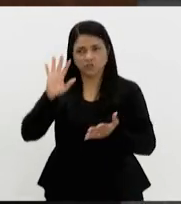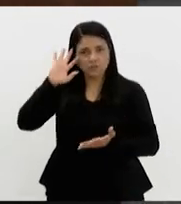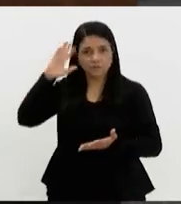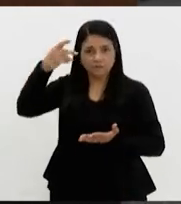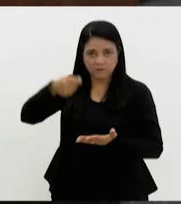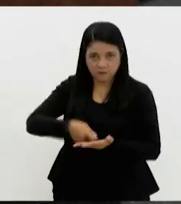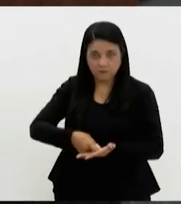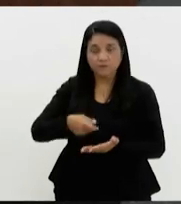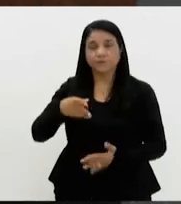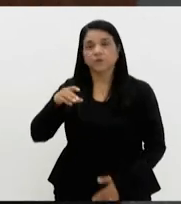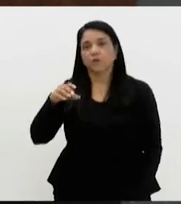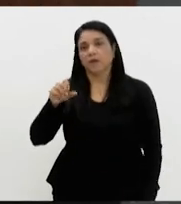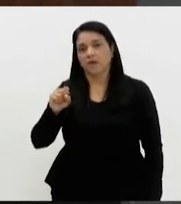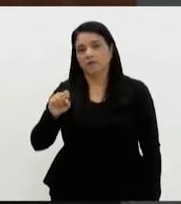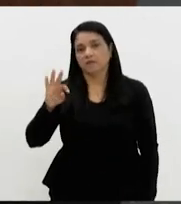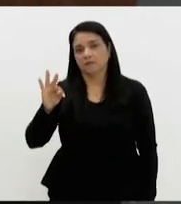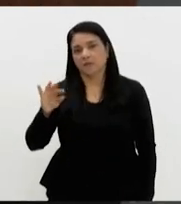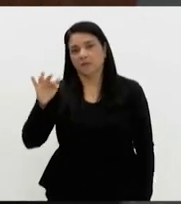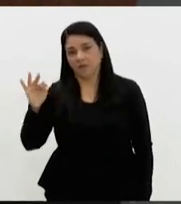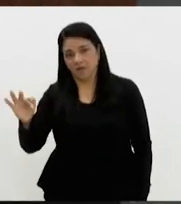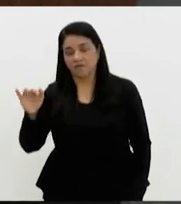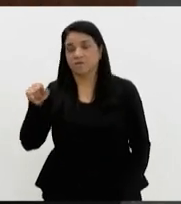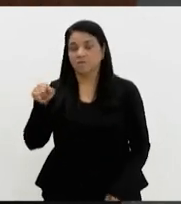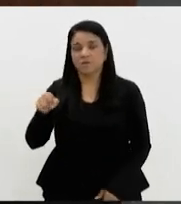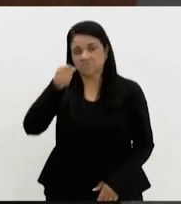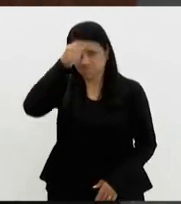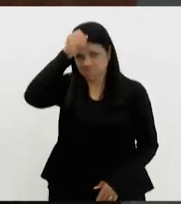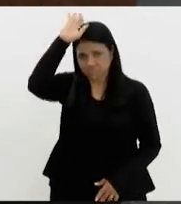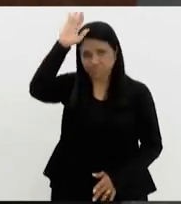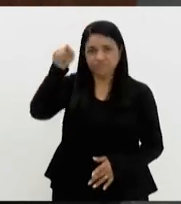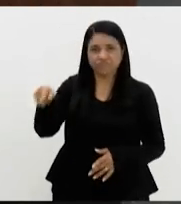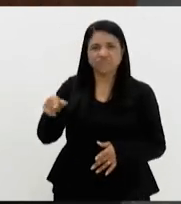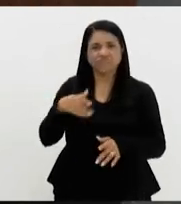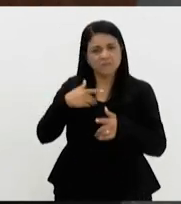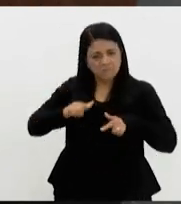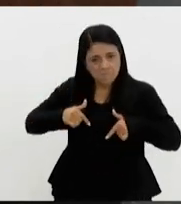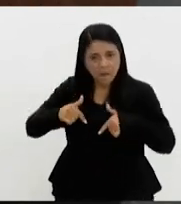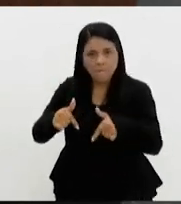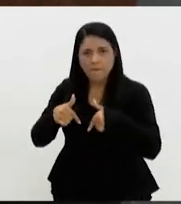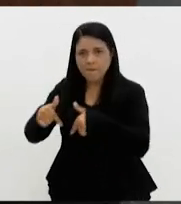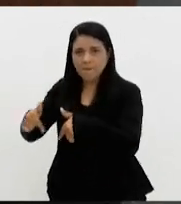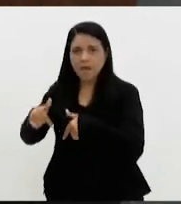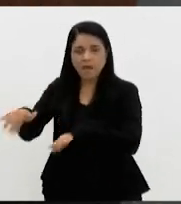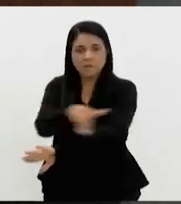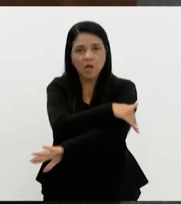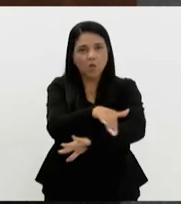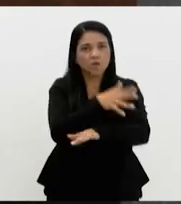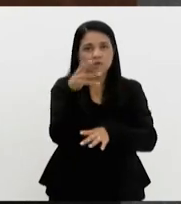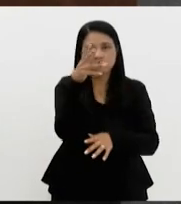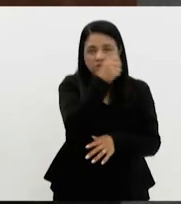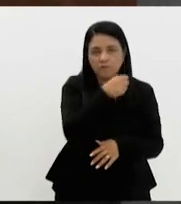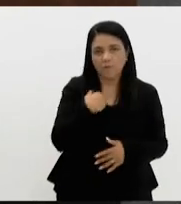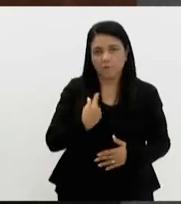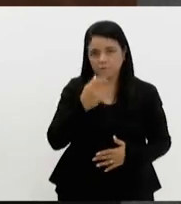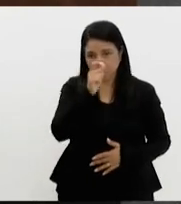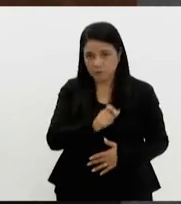para efetivação desses heróis que estão dando o sangue nas ruas para socorrer pessoas